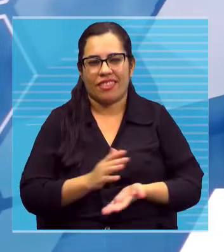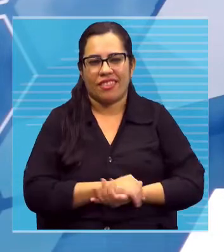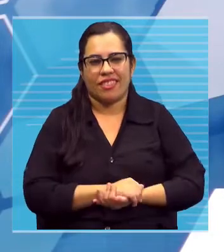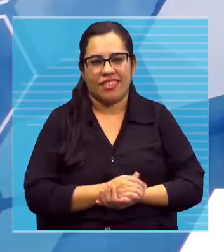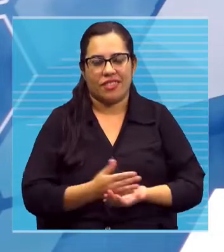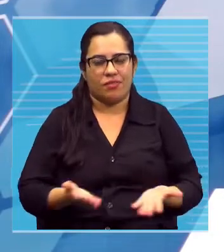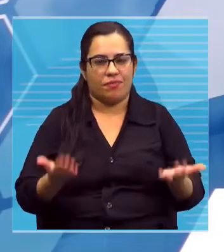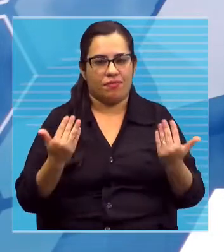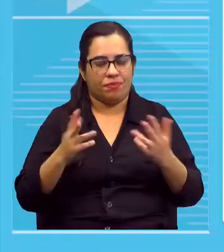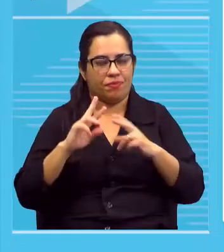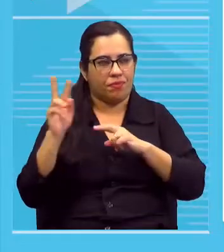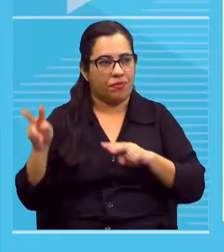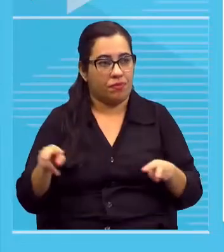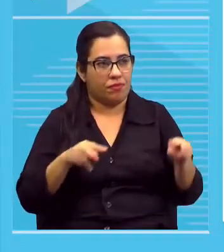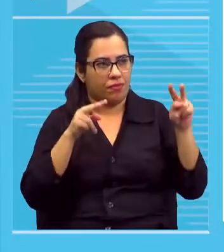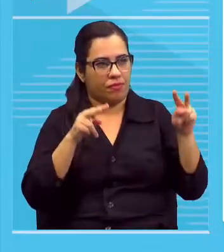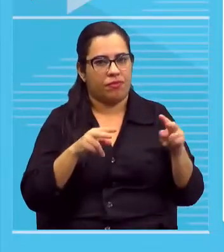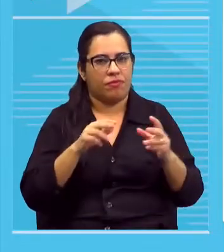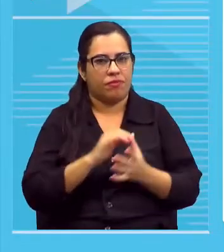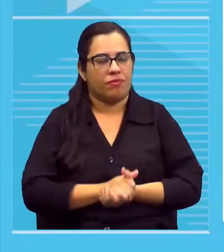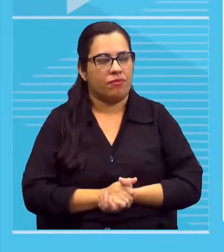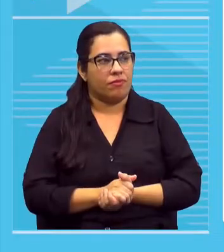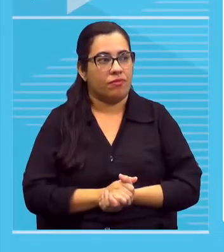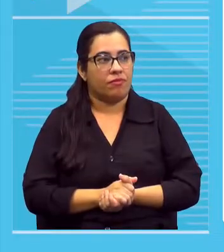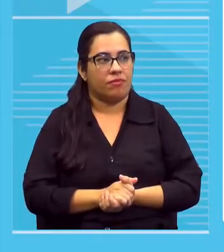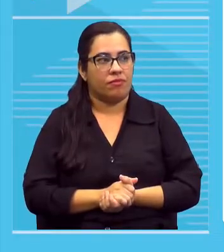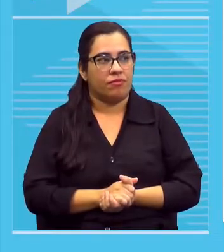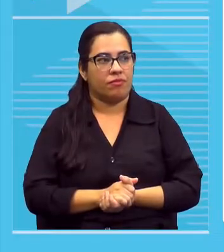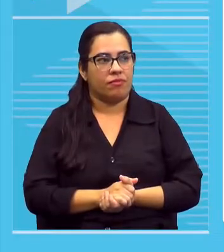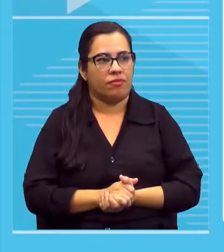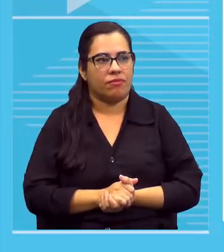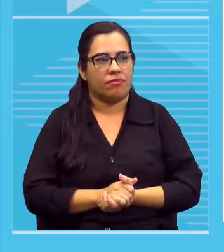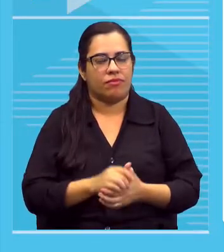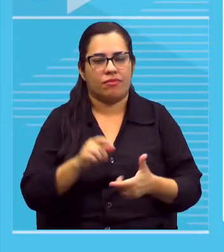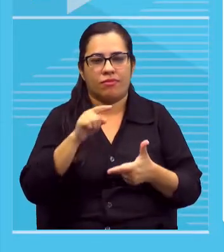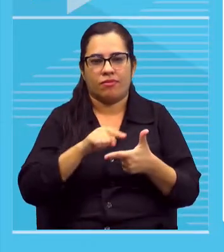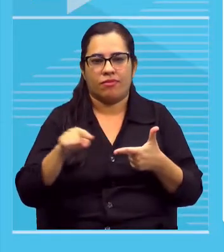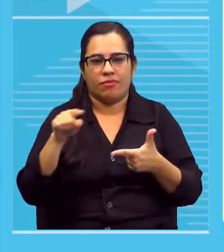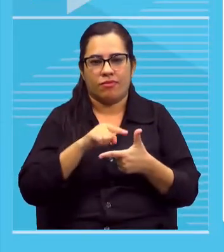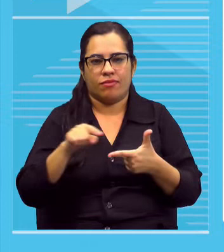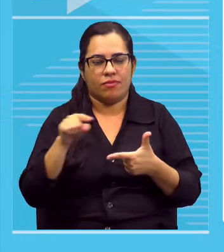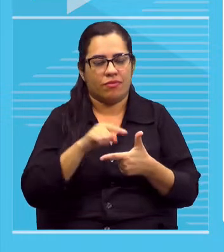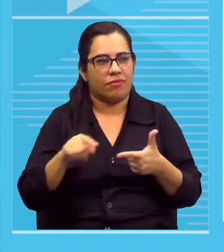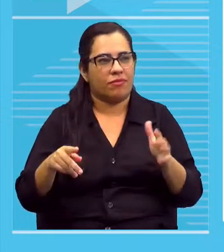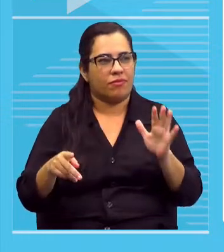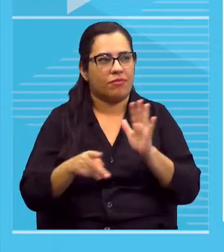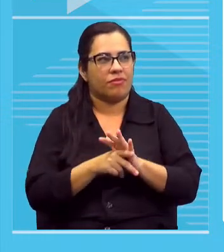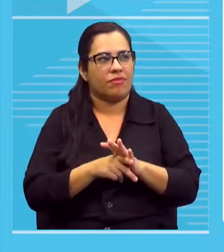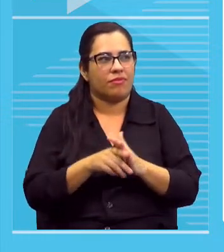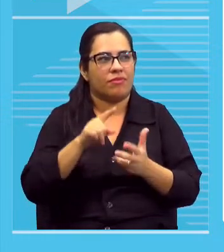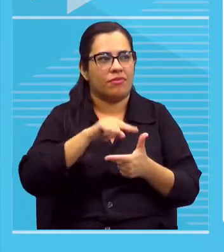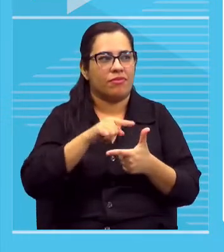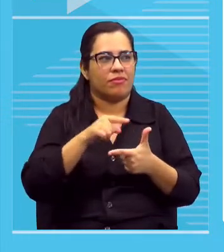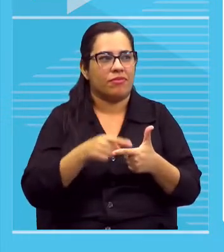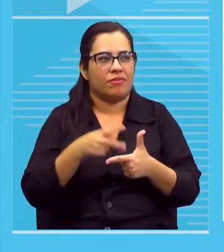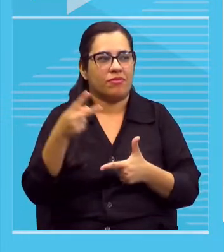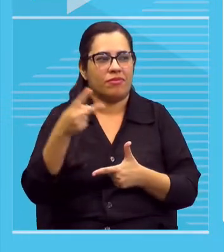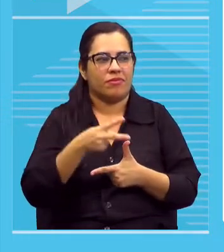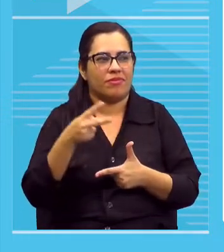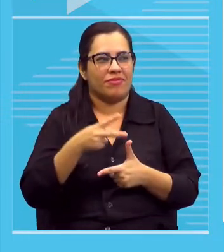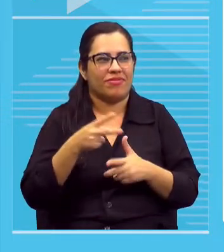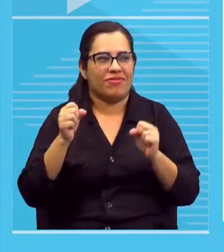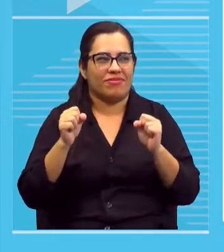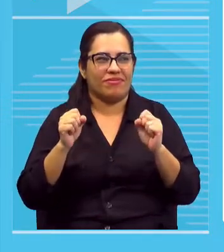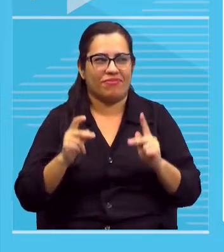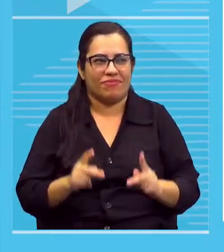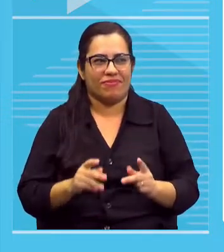e vamos aqui ó vão aqui ó é cosseno do ângulo duplo tá cosseno do ângulo duplo ó olha